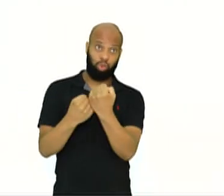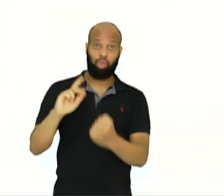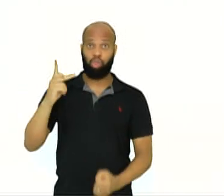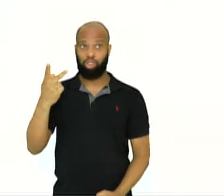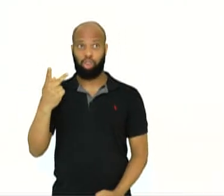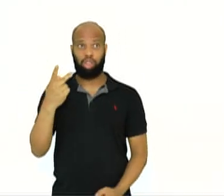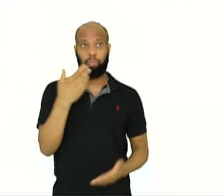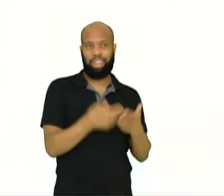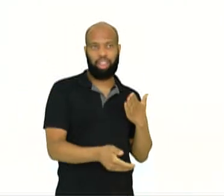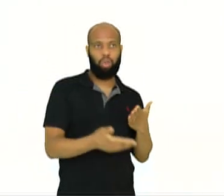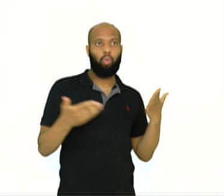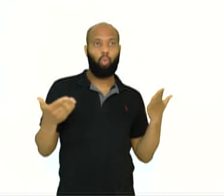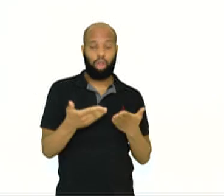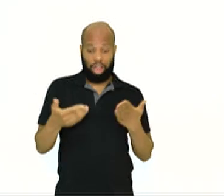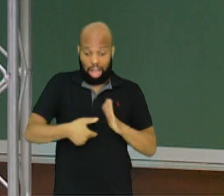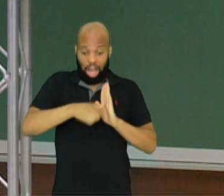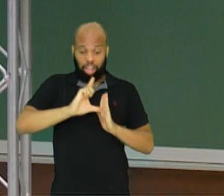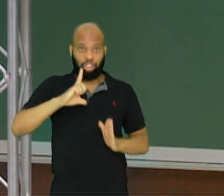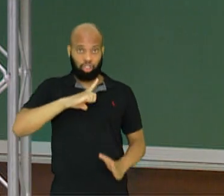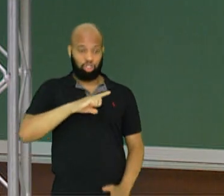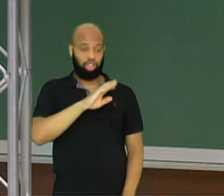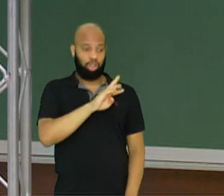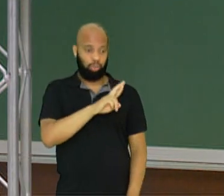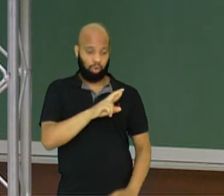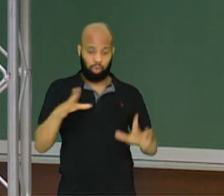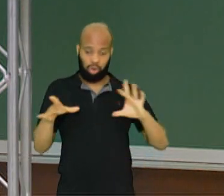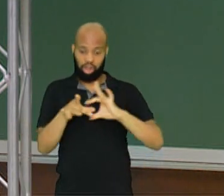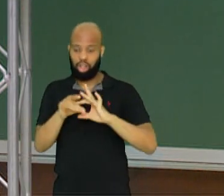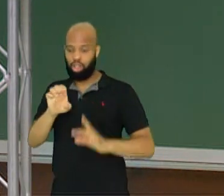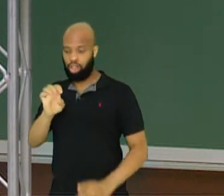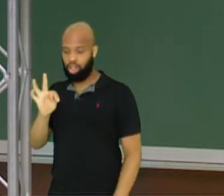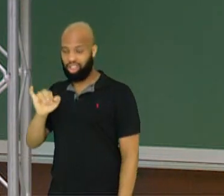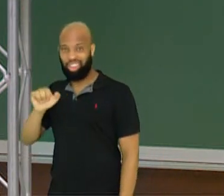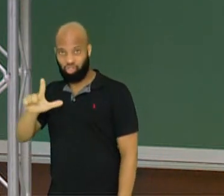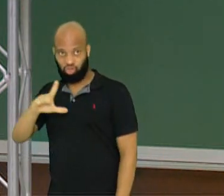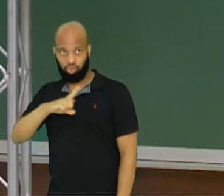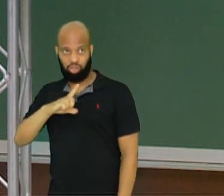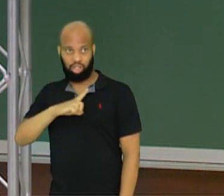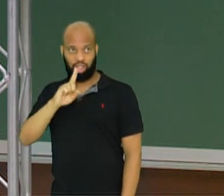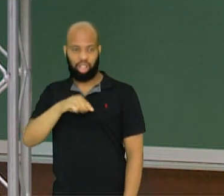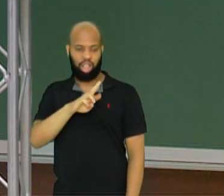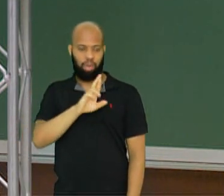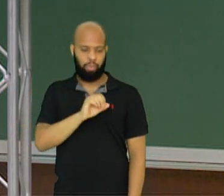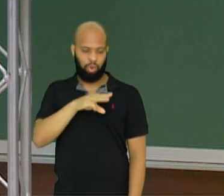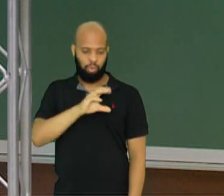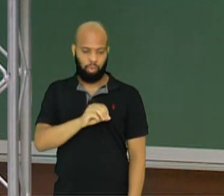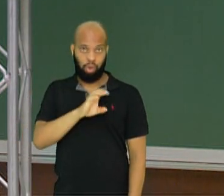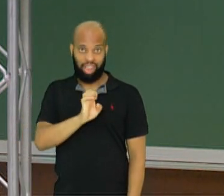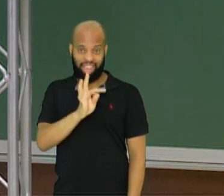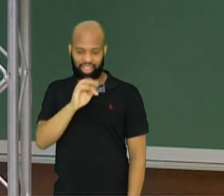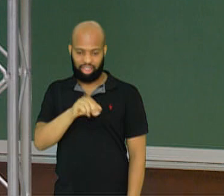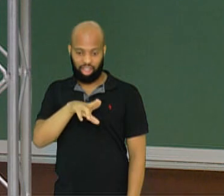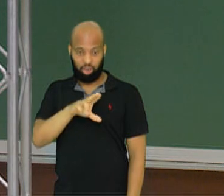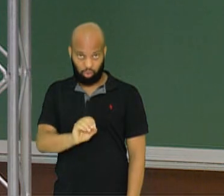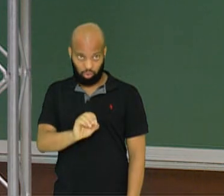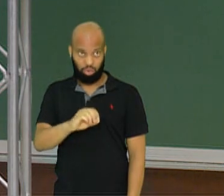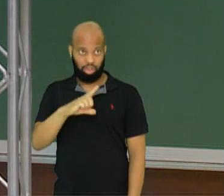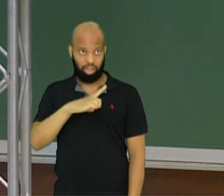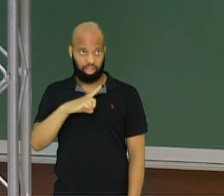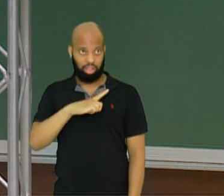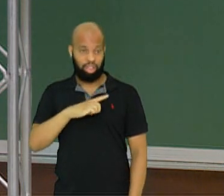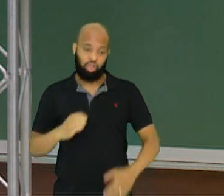Então o que eu tinha? O bromo ligado com o etil, tá? O bromoetano aqui, brometo de etila,